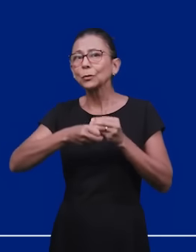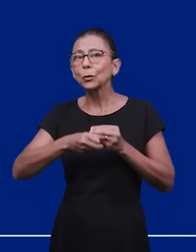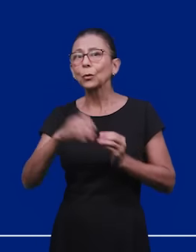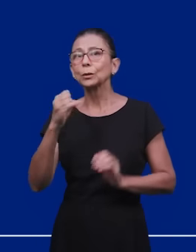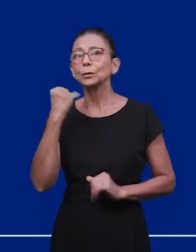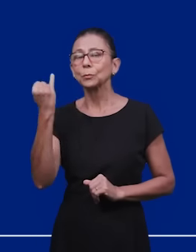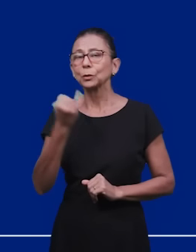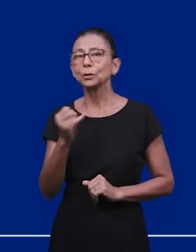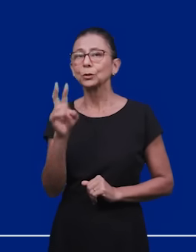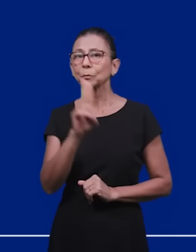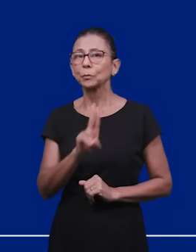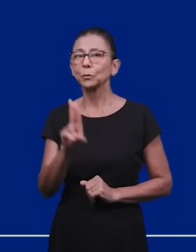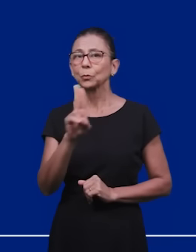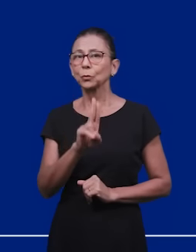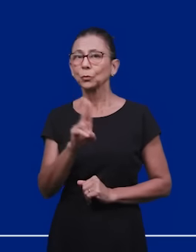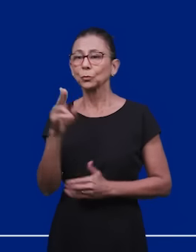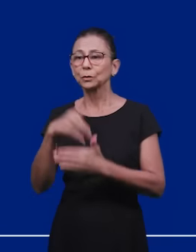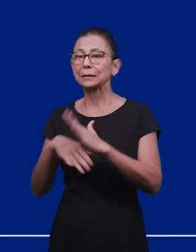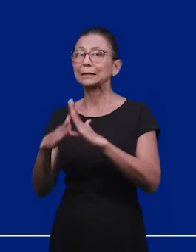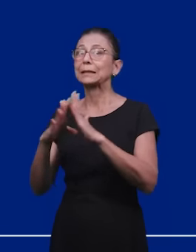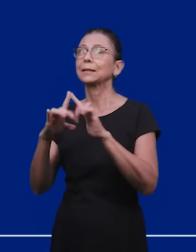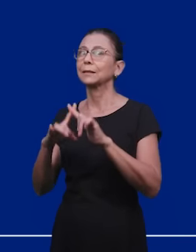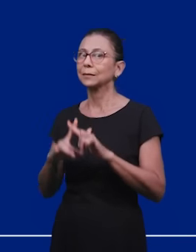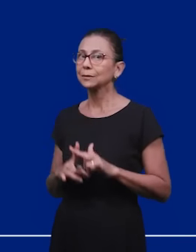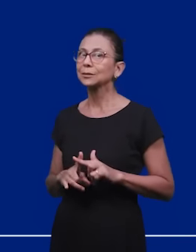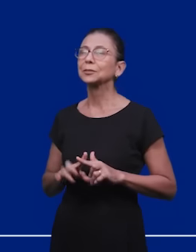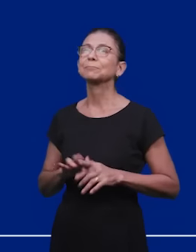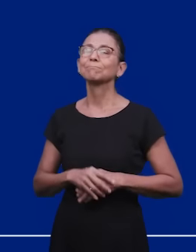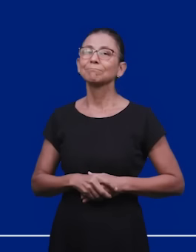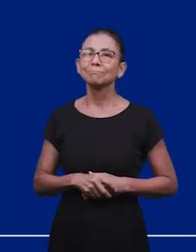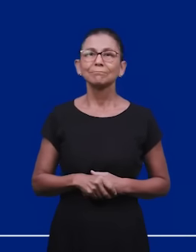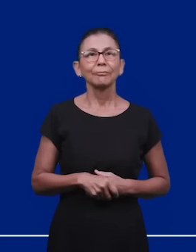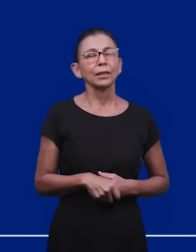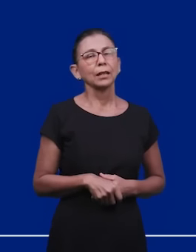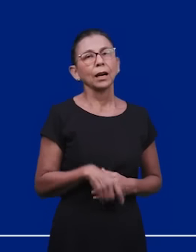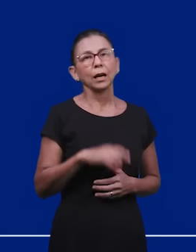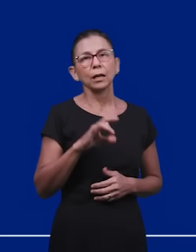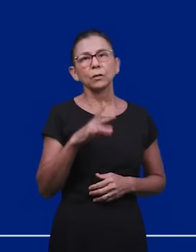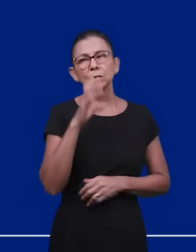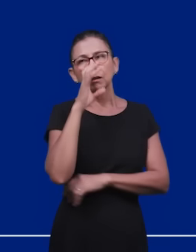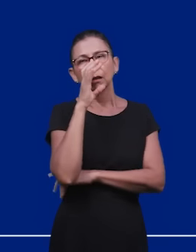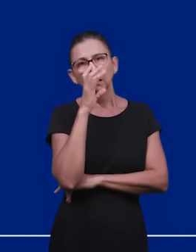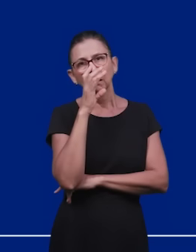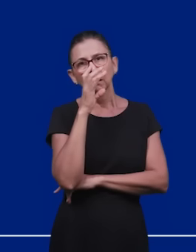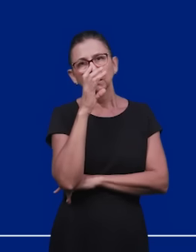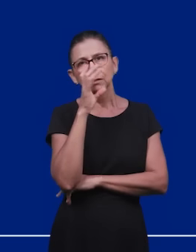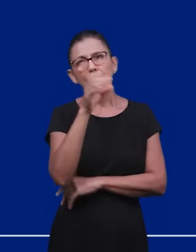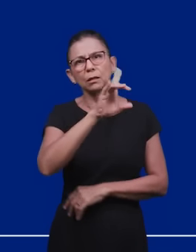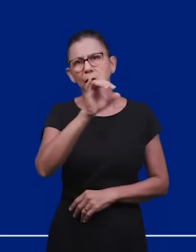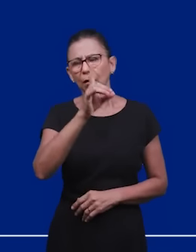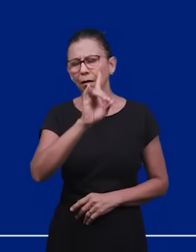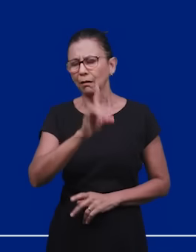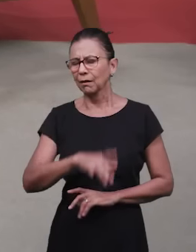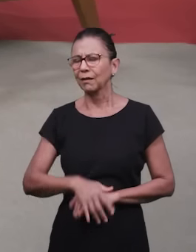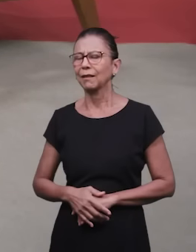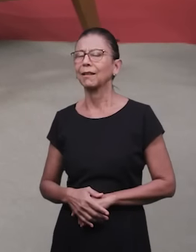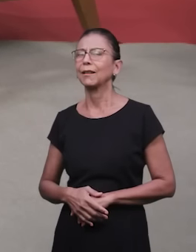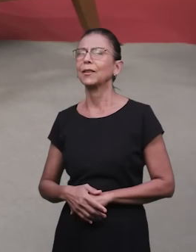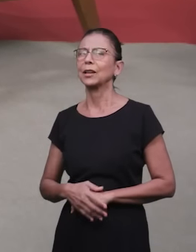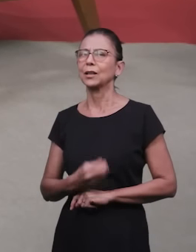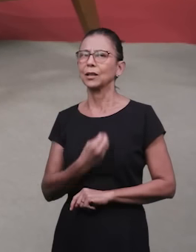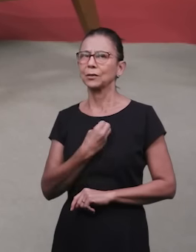nossa instrumentalidade na igreja. Olha que bênção. Não é só assistir, mas é também viver, né,